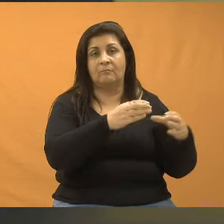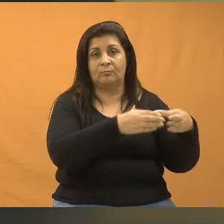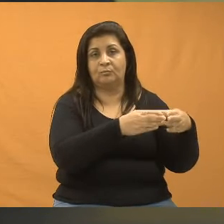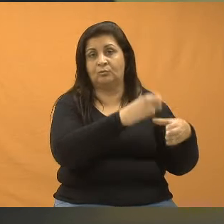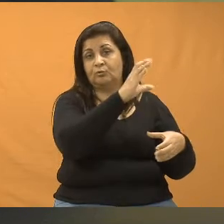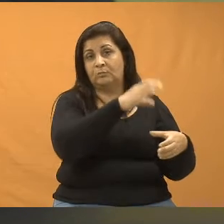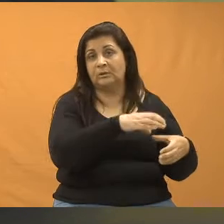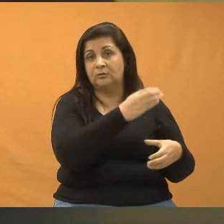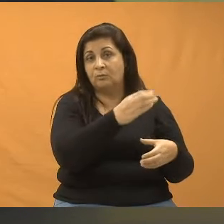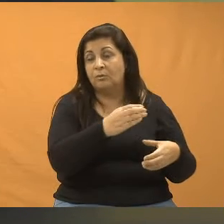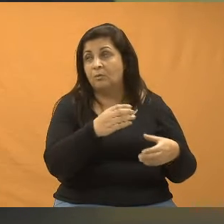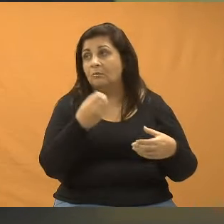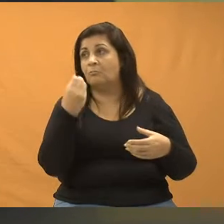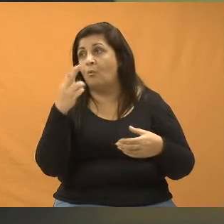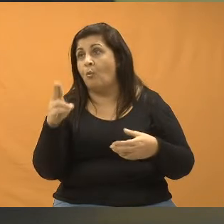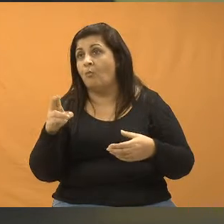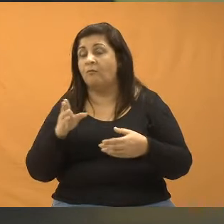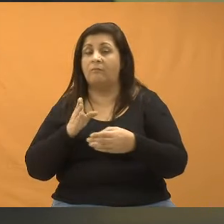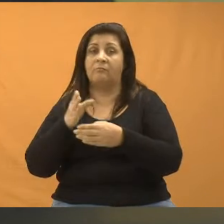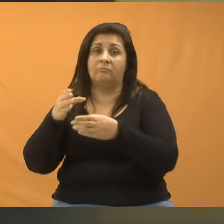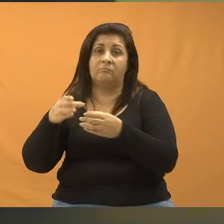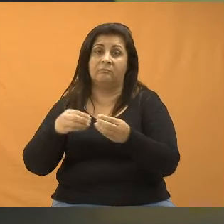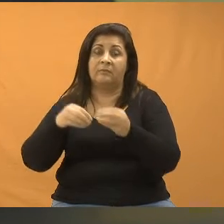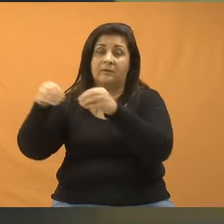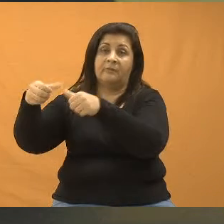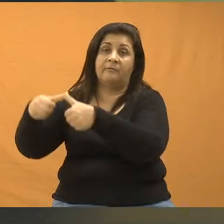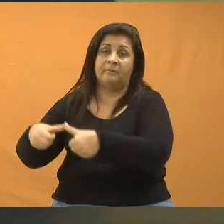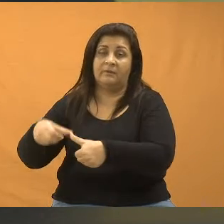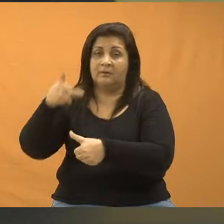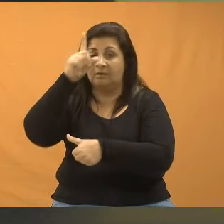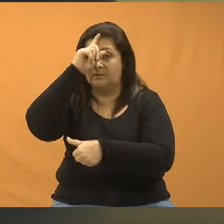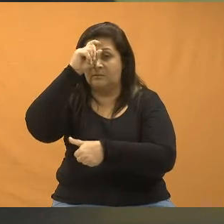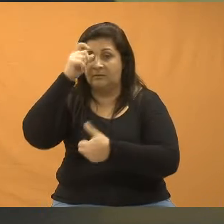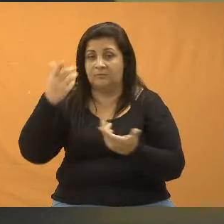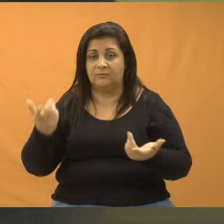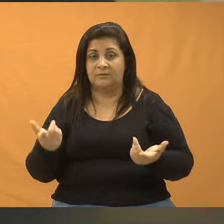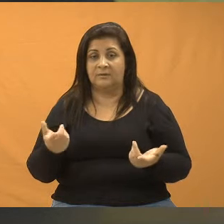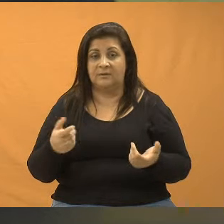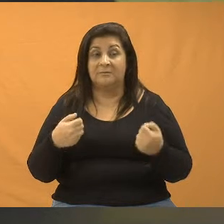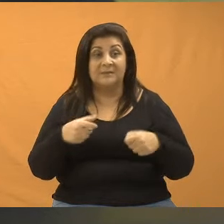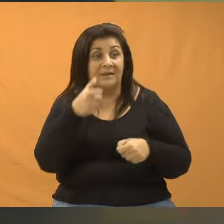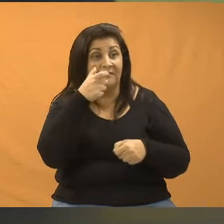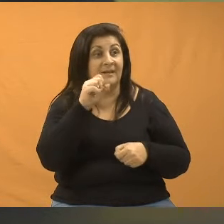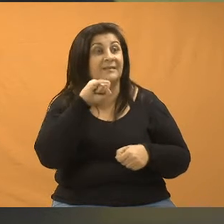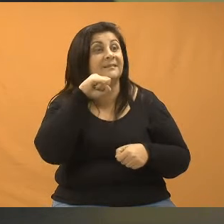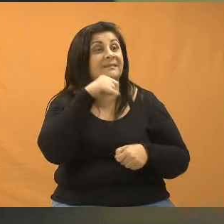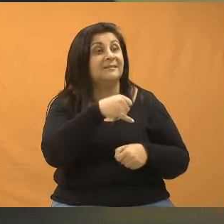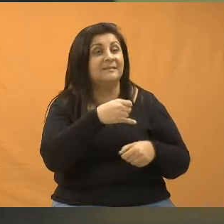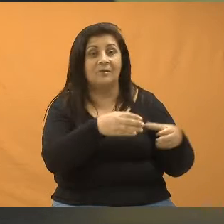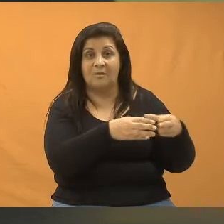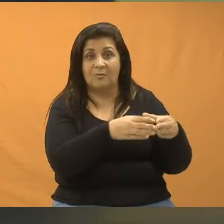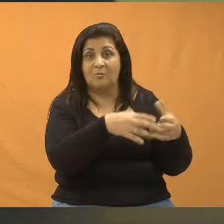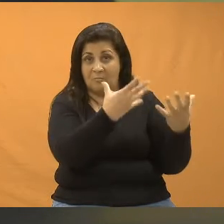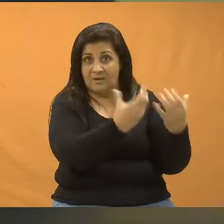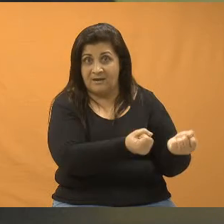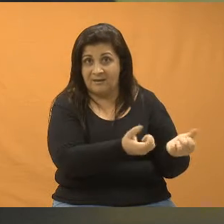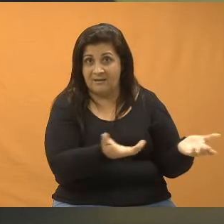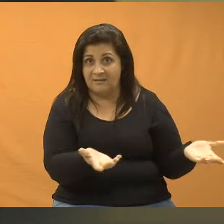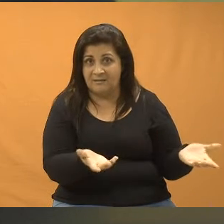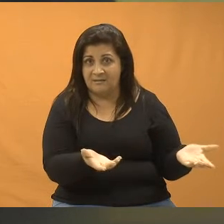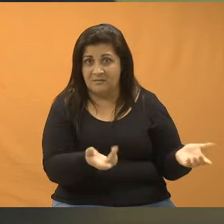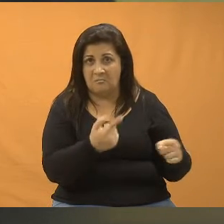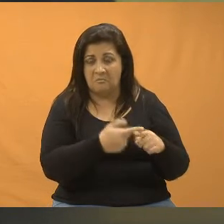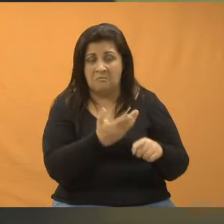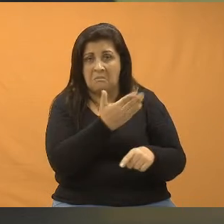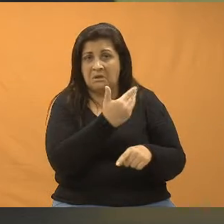avaliar, né? Até mesmo se a Irmandade quer receber a Santa Casa, né? Porque isso é importante. A Irmandade não tinha nenhuma